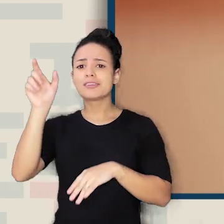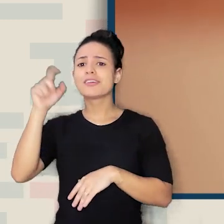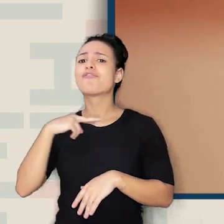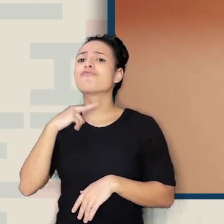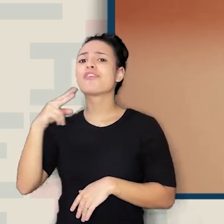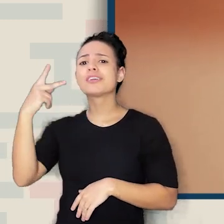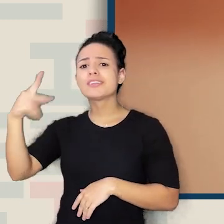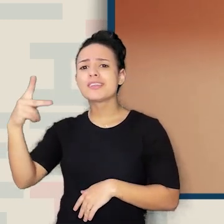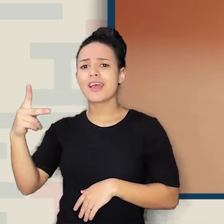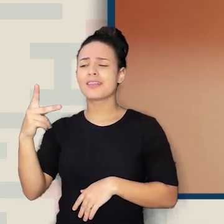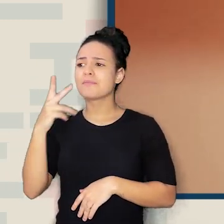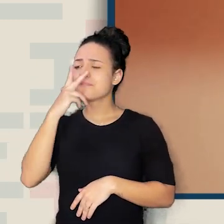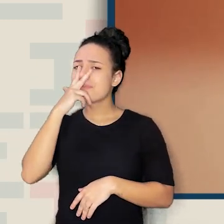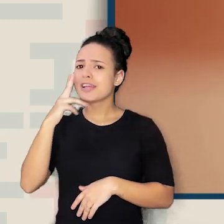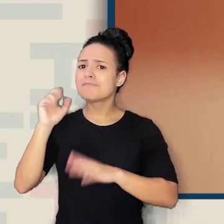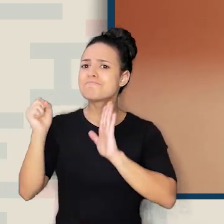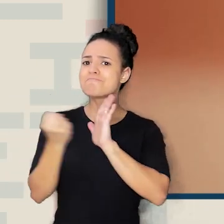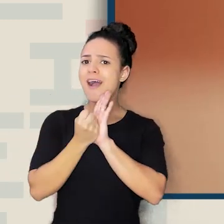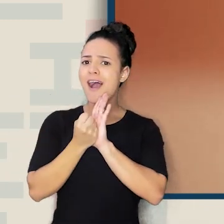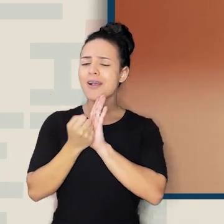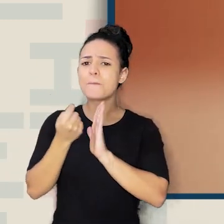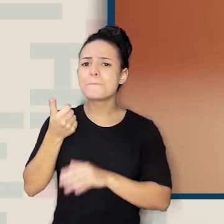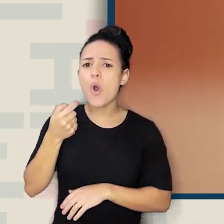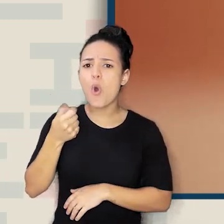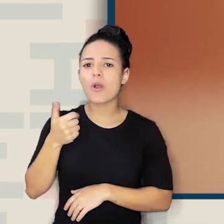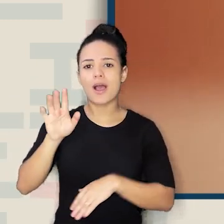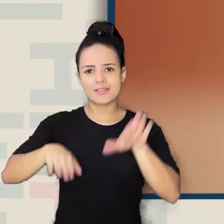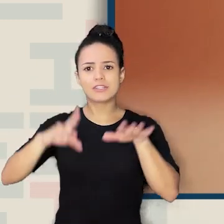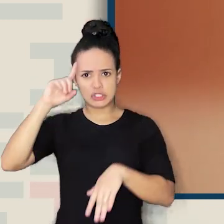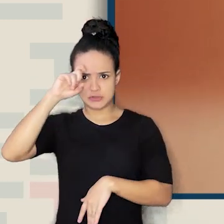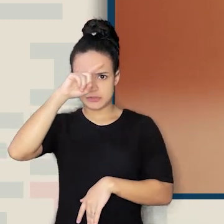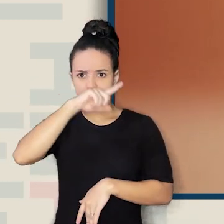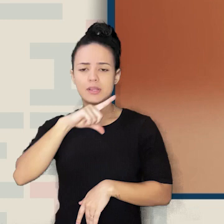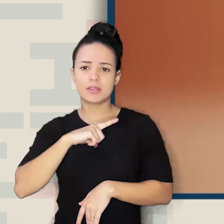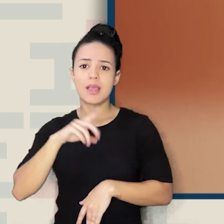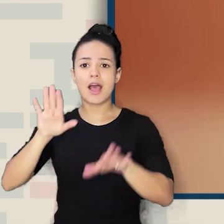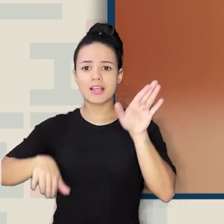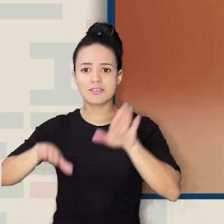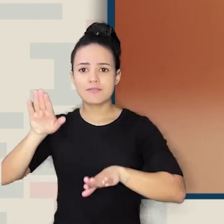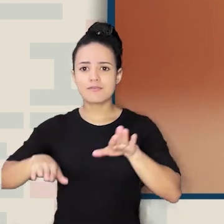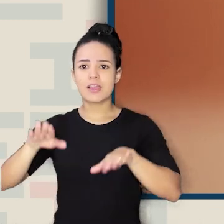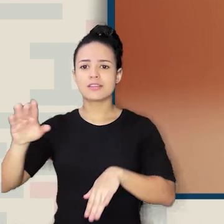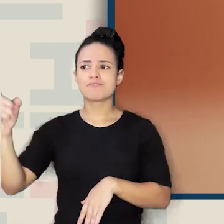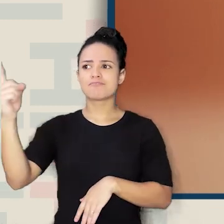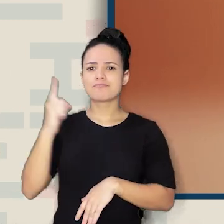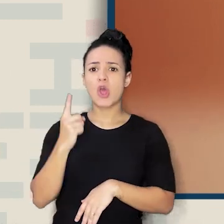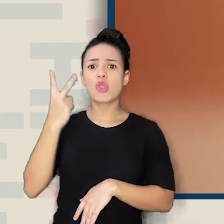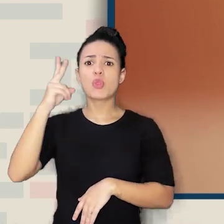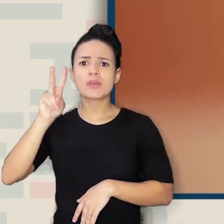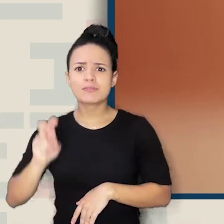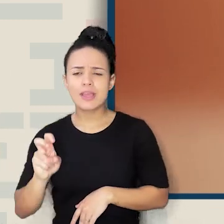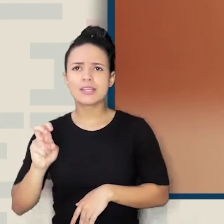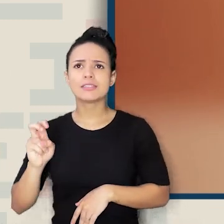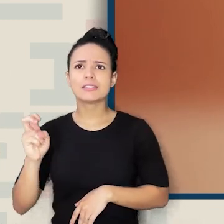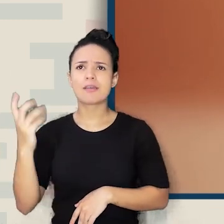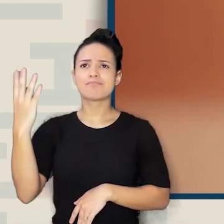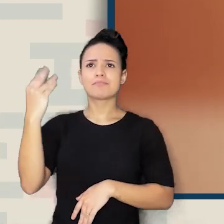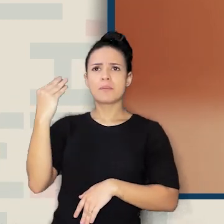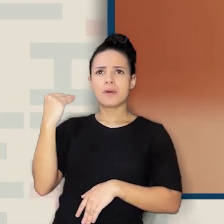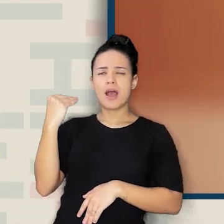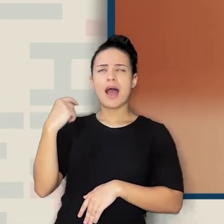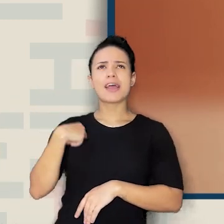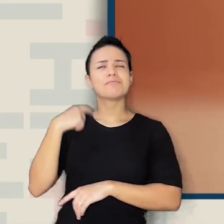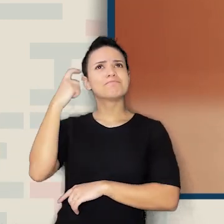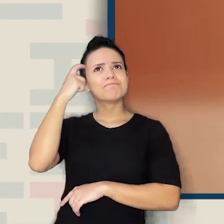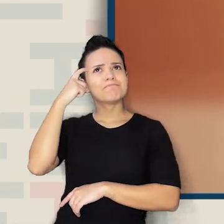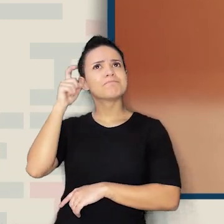pouco destaque, às vezes você tem uma dificuldade a mais. Às vezes a pessoa chega pela segunda vez, fala comigo, eu sei que aquela voz é familiar, mas